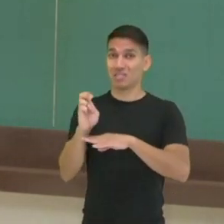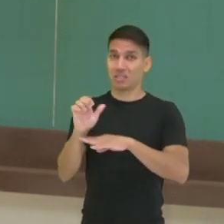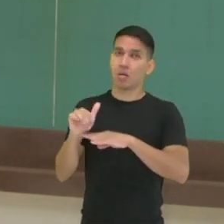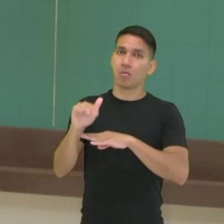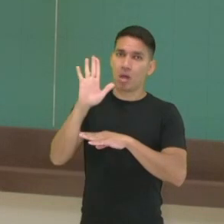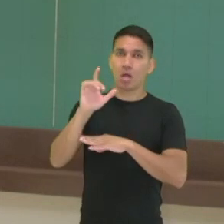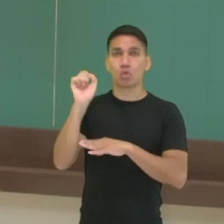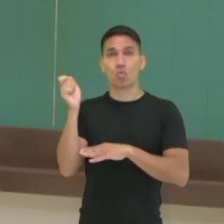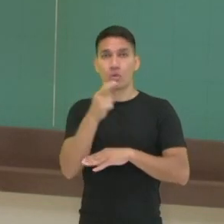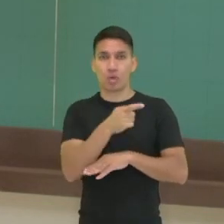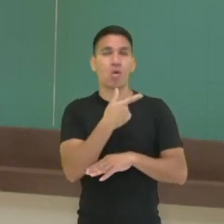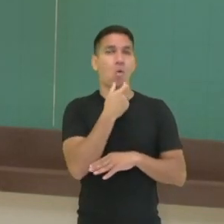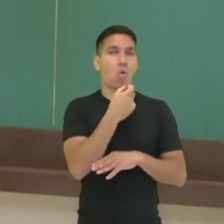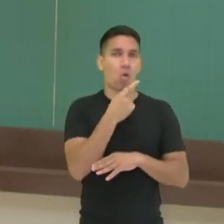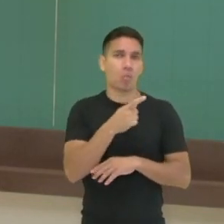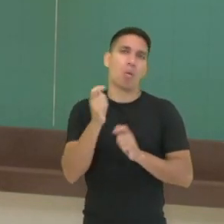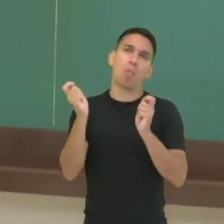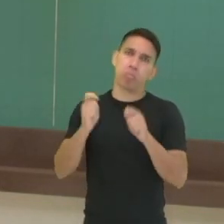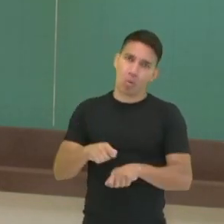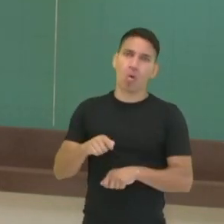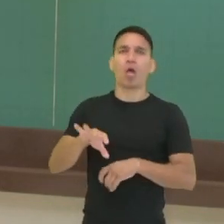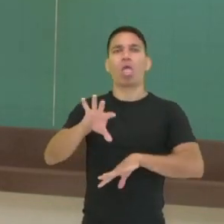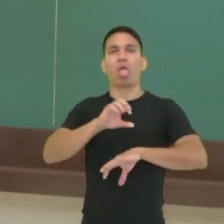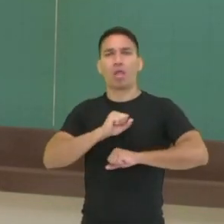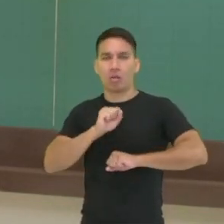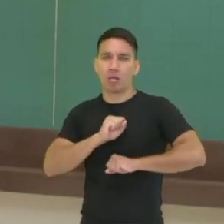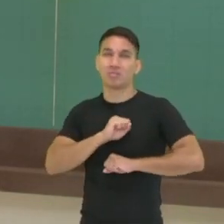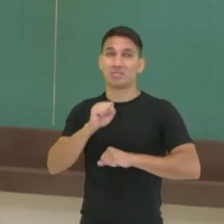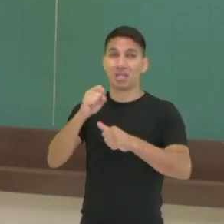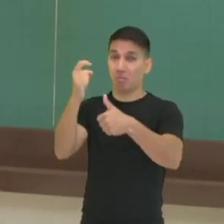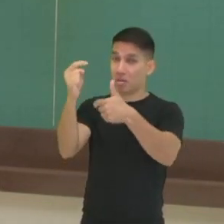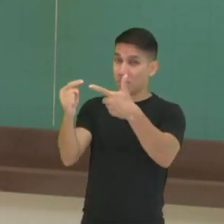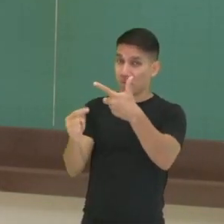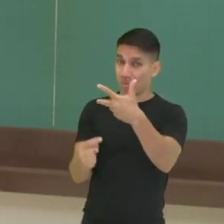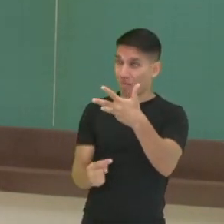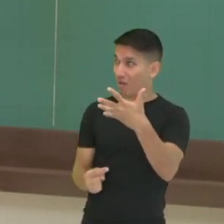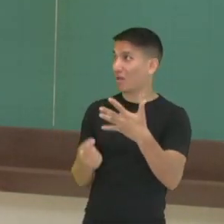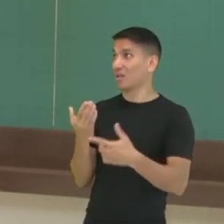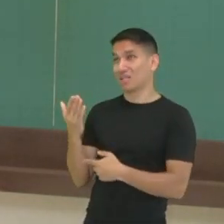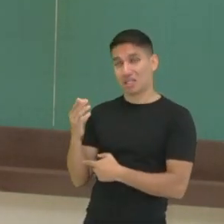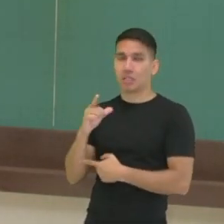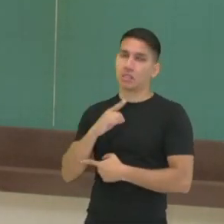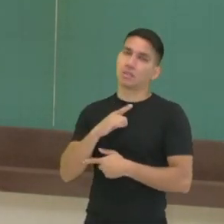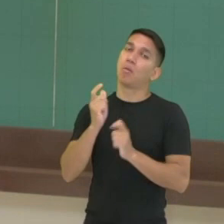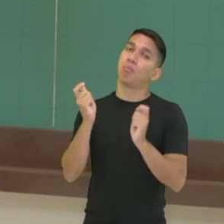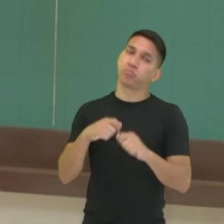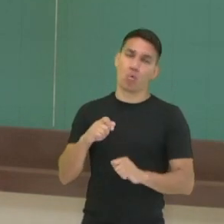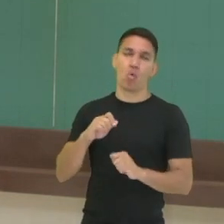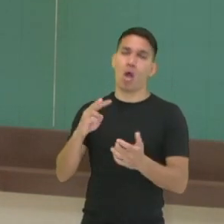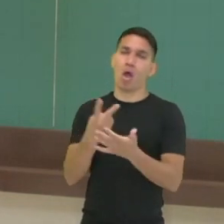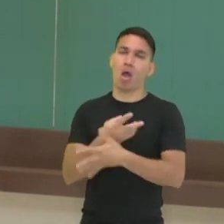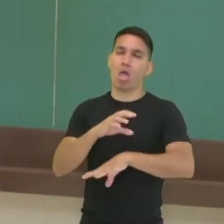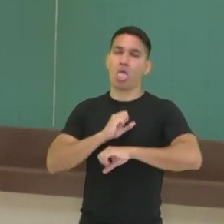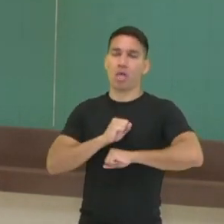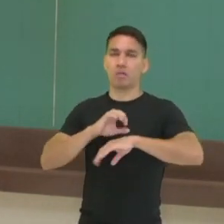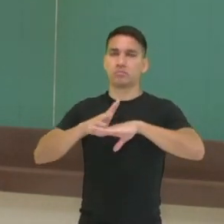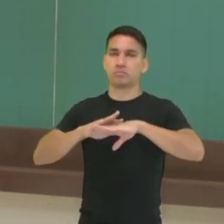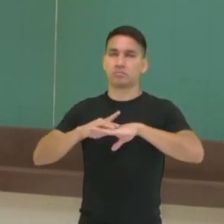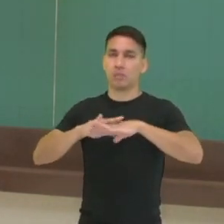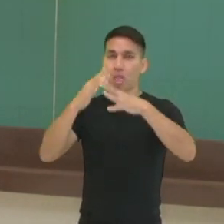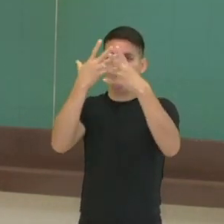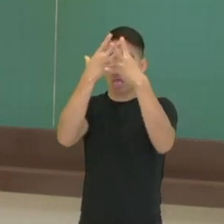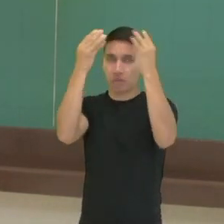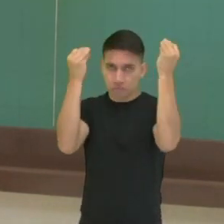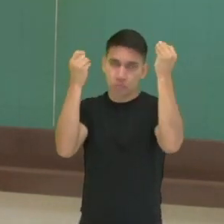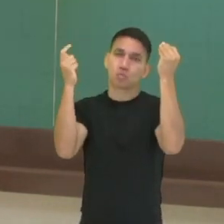avançada, que possam ser sedentárias, que apresentam diabetes, podem ter muito mais